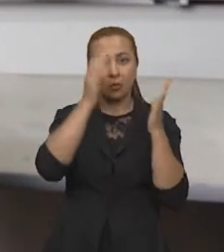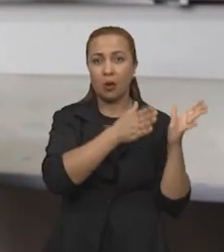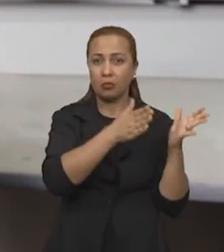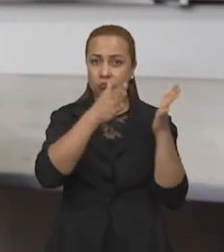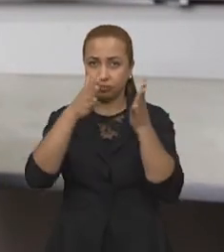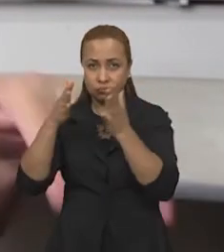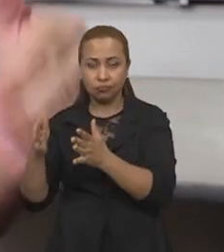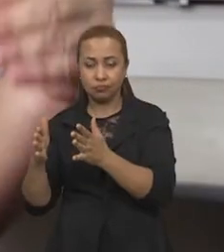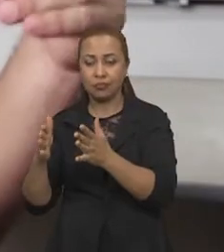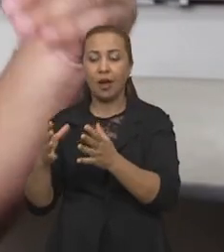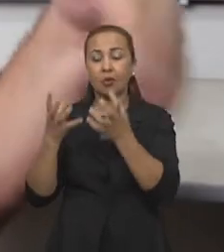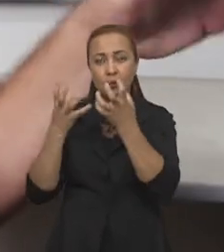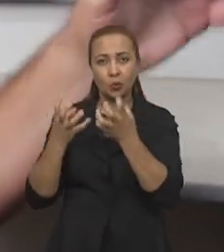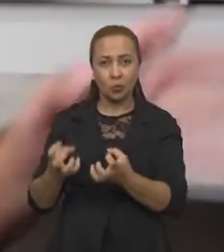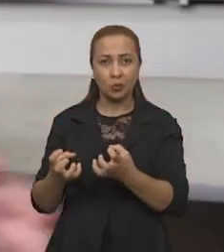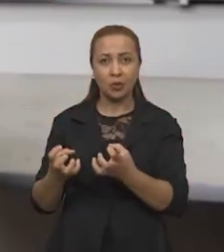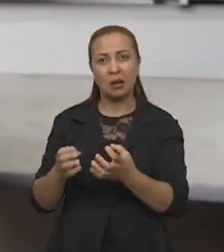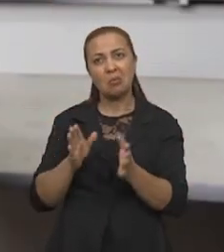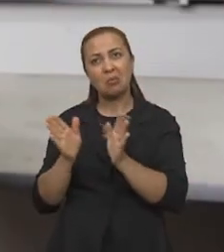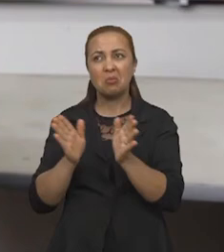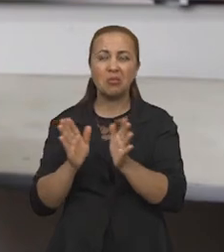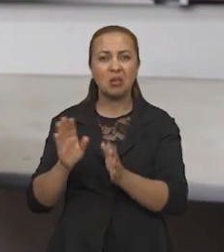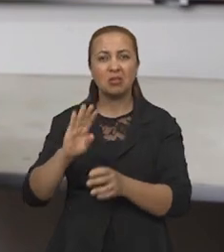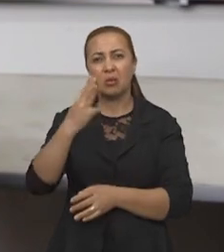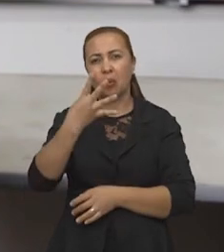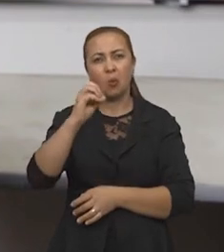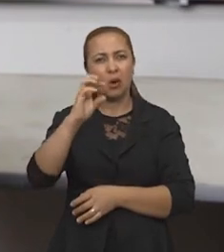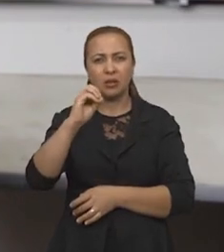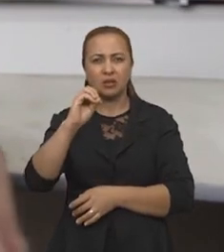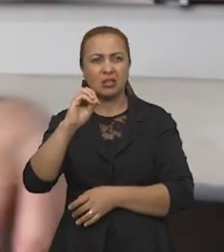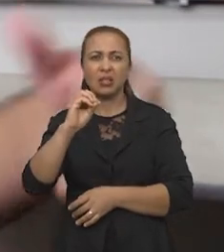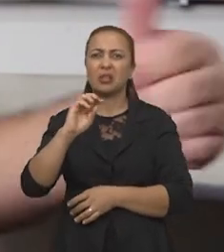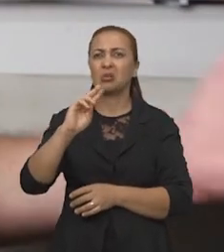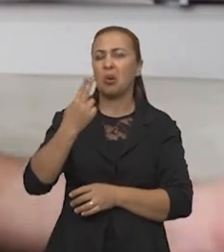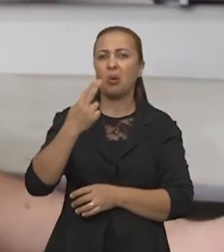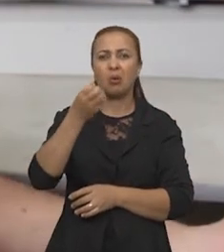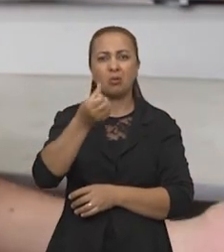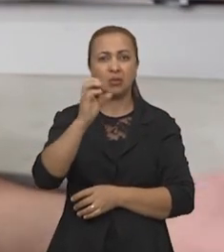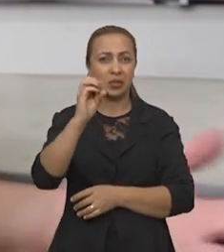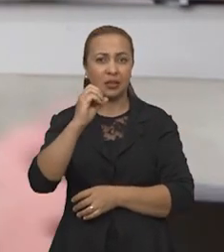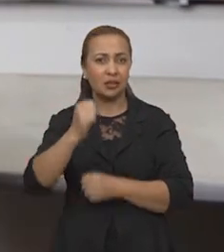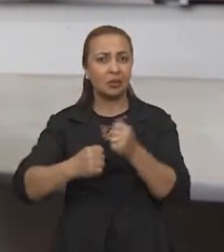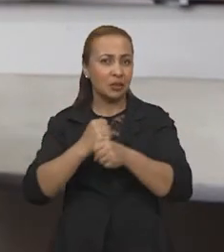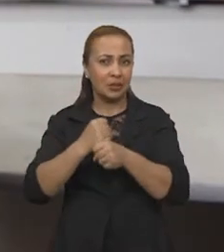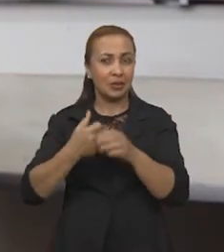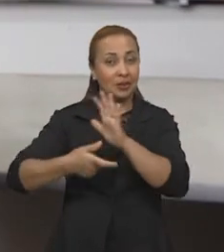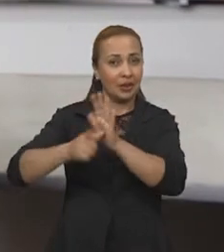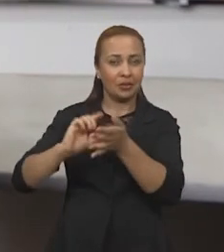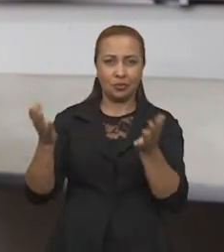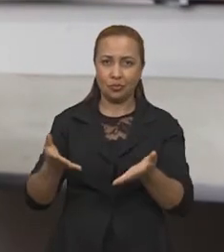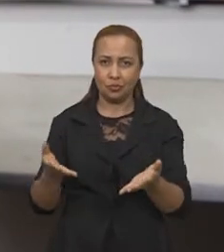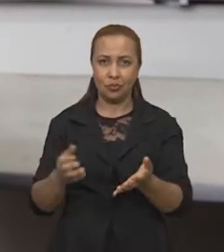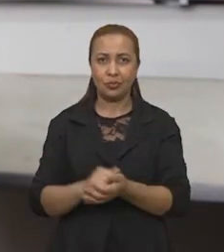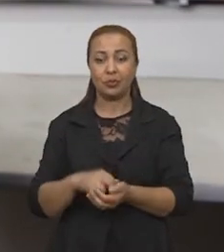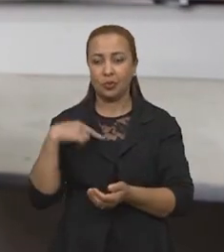humanos, eles habitaram nesse, né, sertãozão aí entre 400 e 600 anos antes do momento